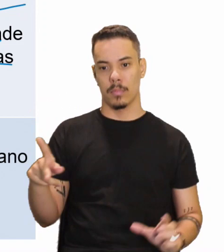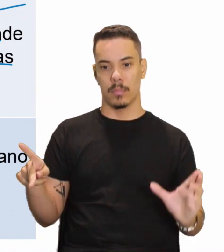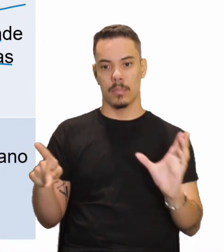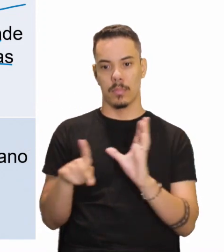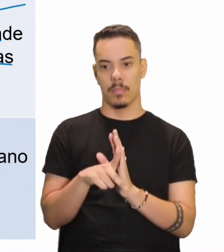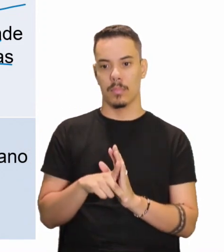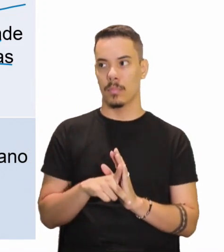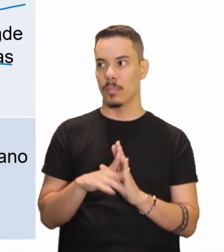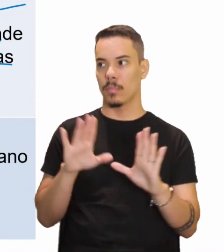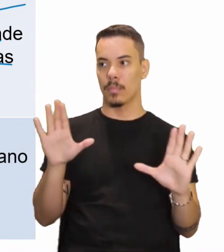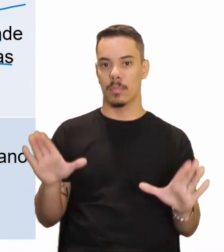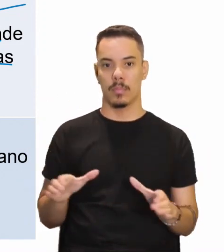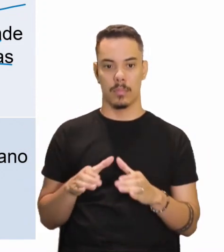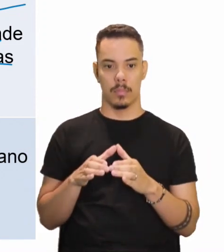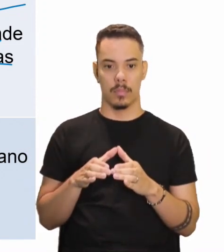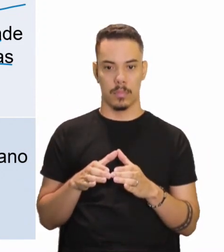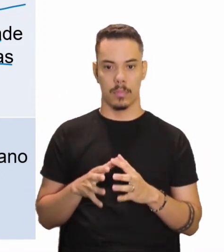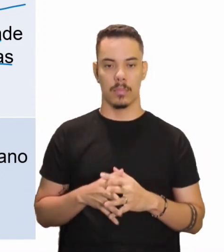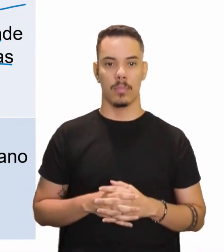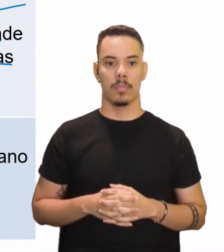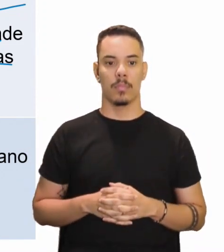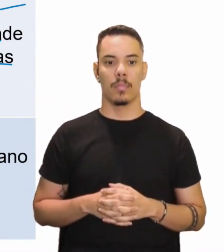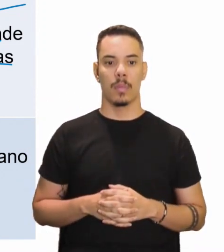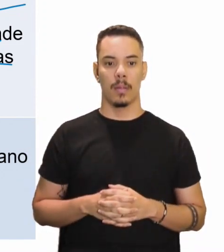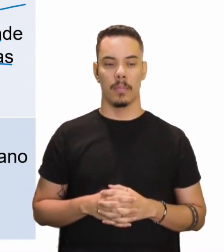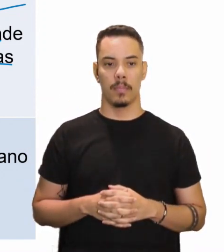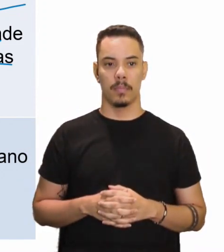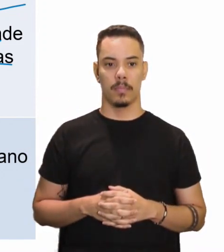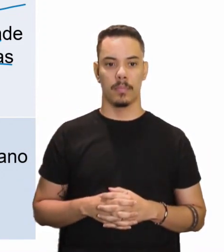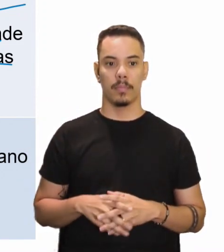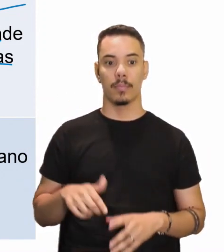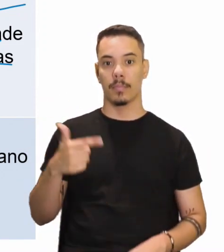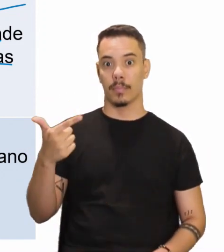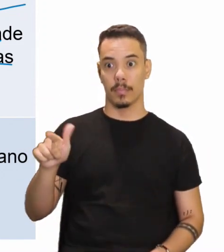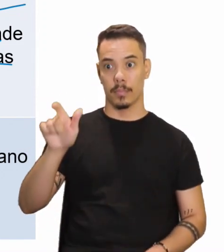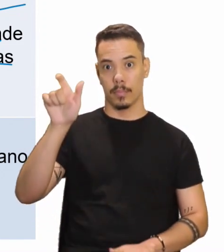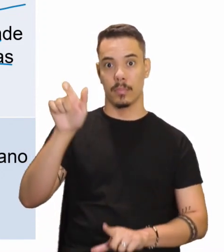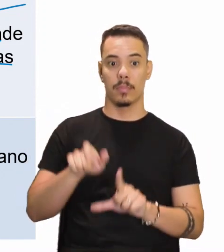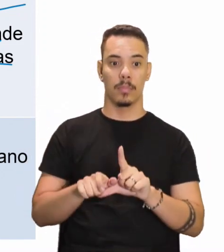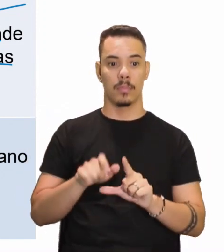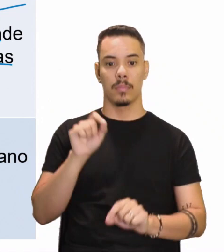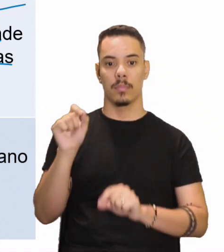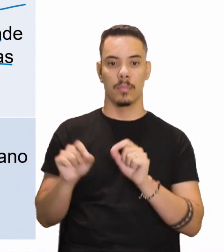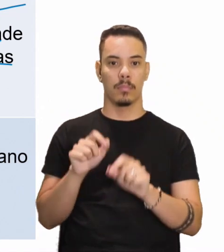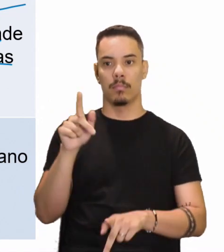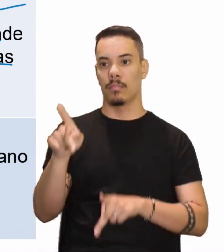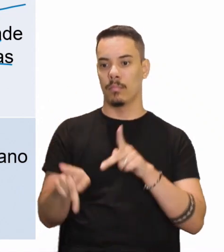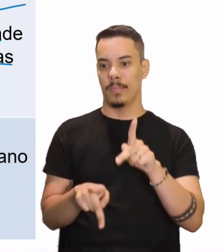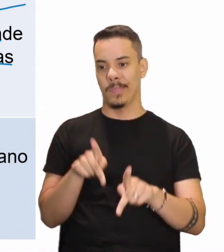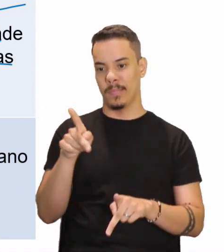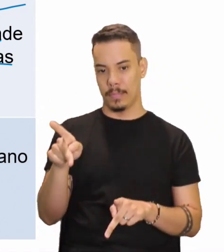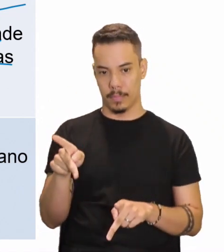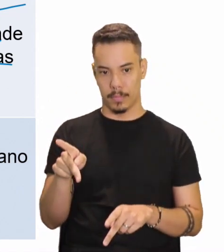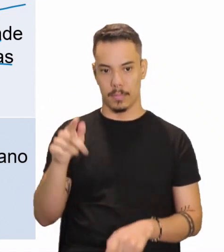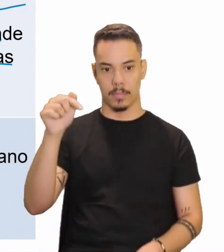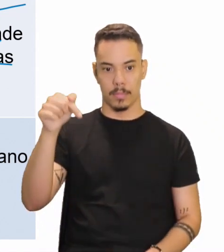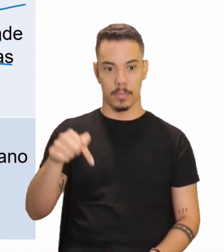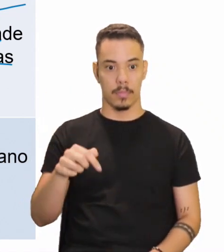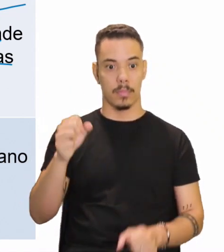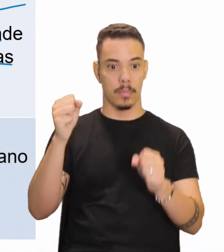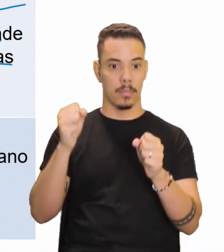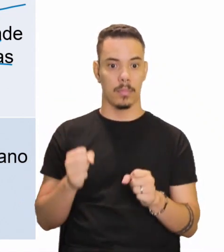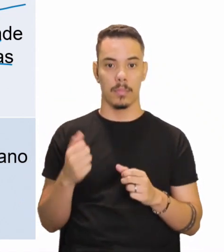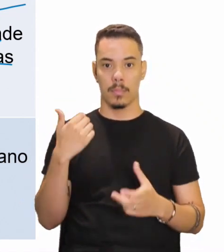questões coletiva a charge personagens são que públicas e aqui